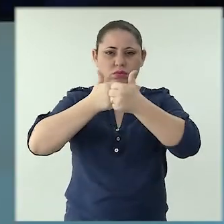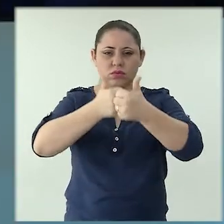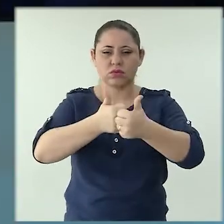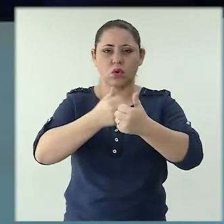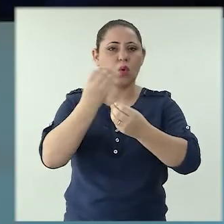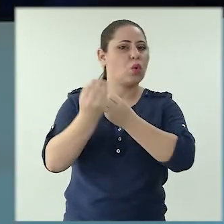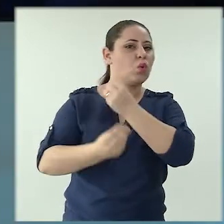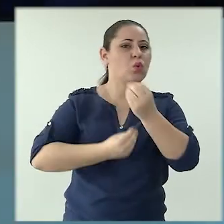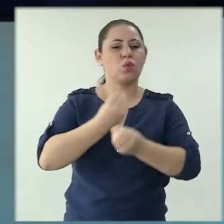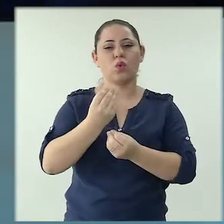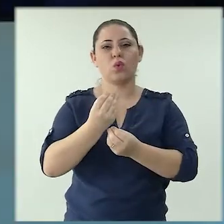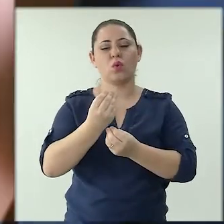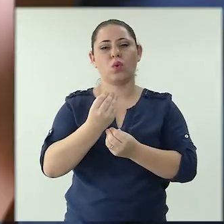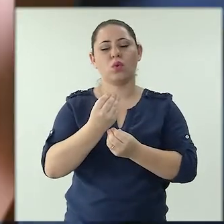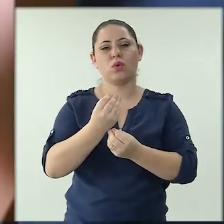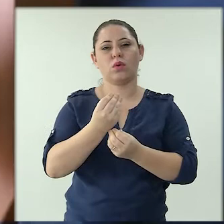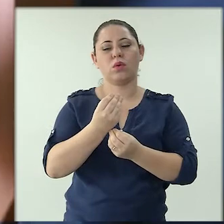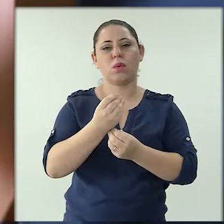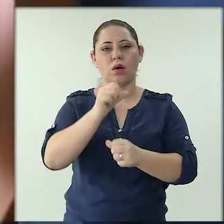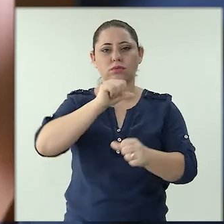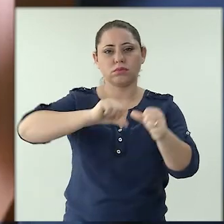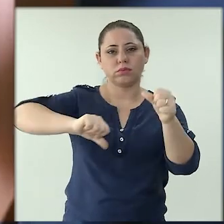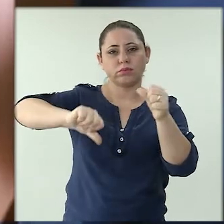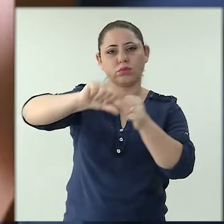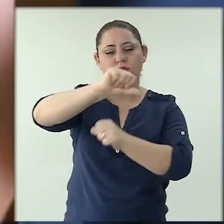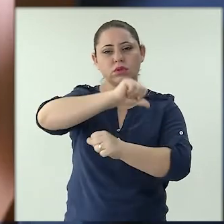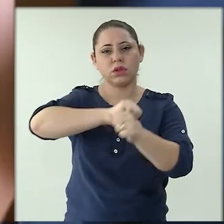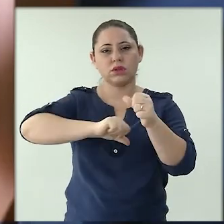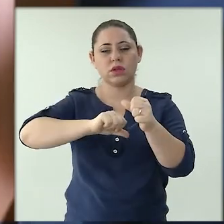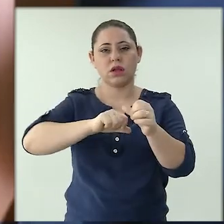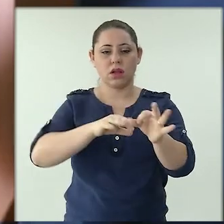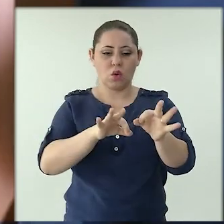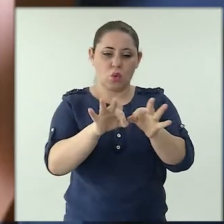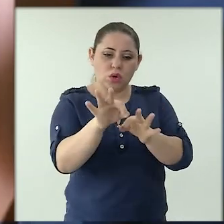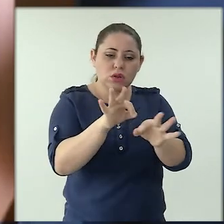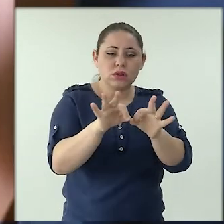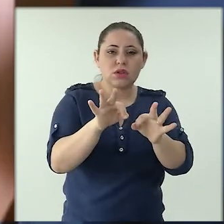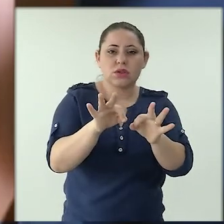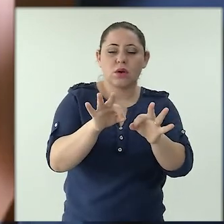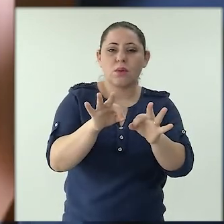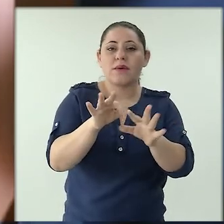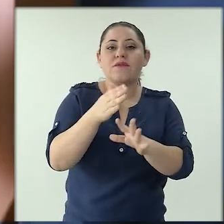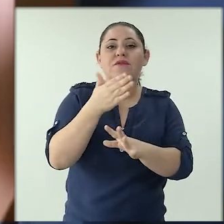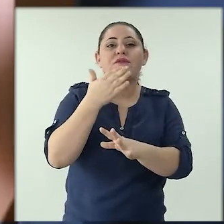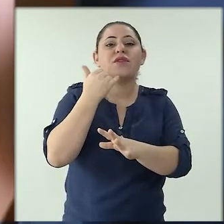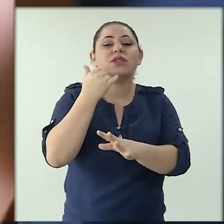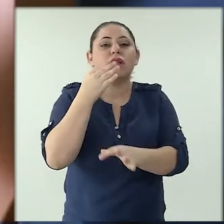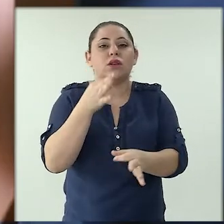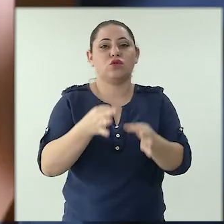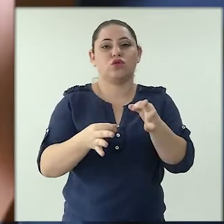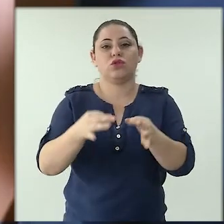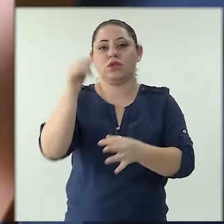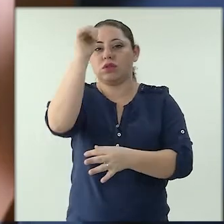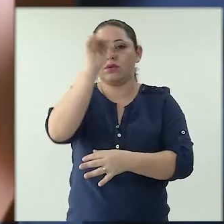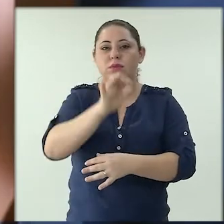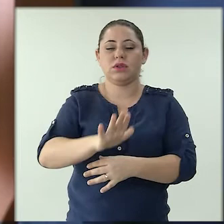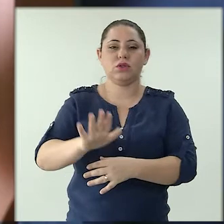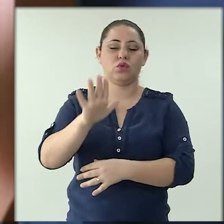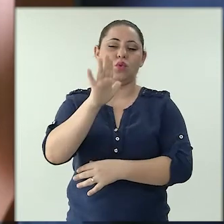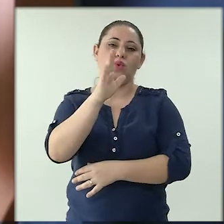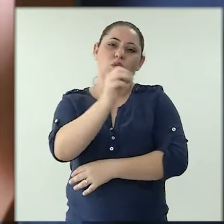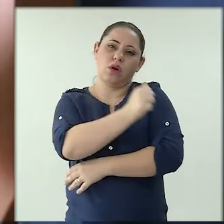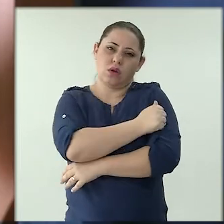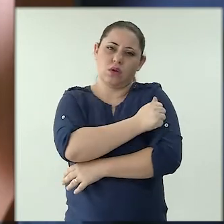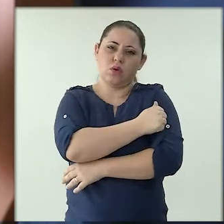acompanhado de que forma essa mudança, essa desburocratização parece ser uma tendência na justiça brasileira? Os seus